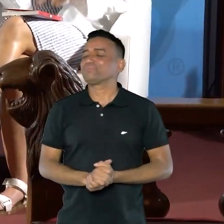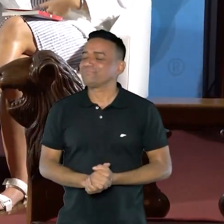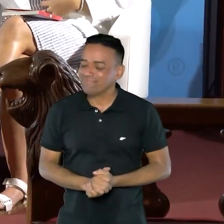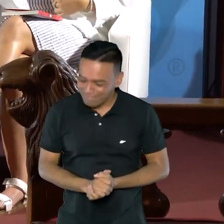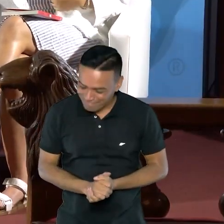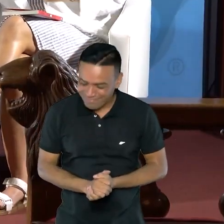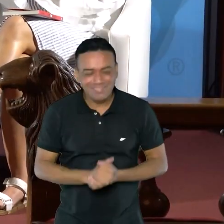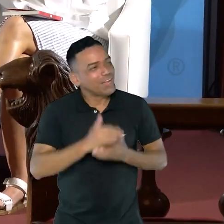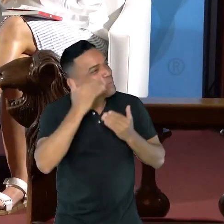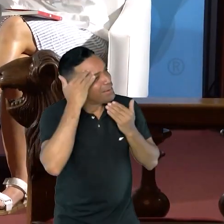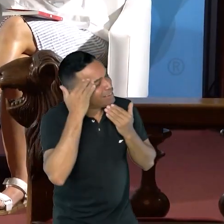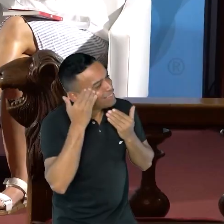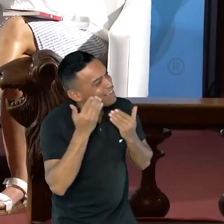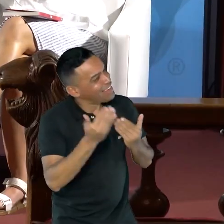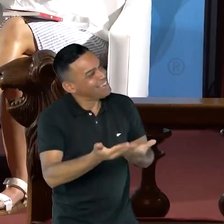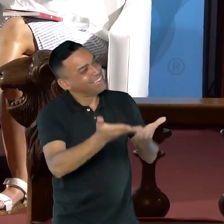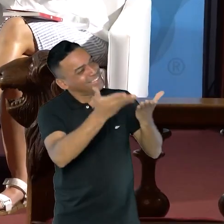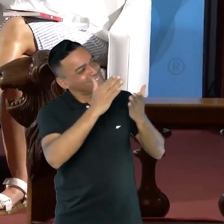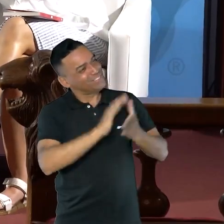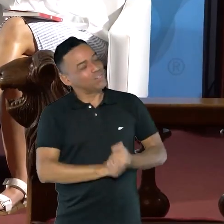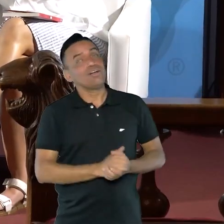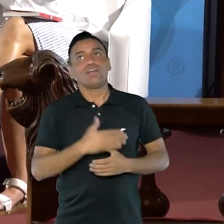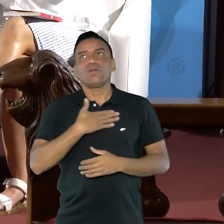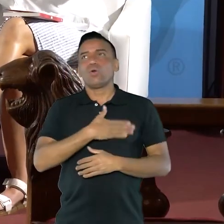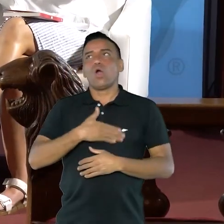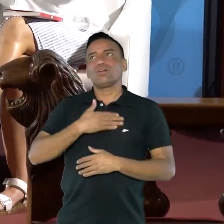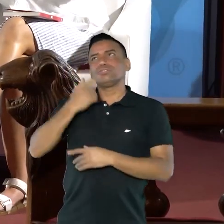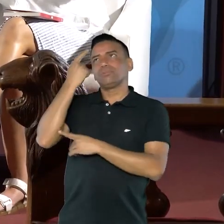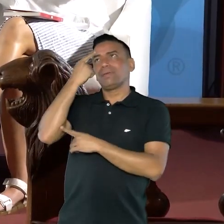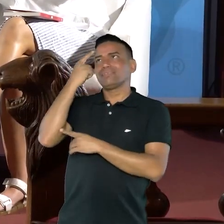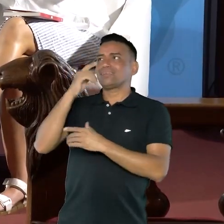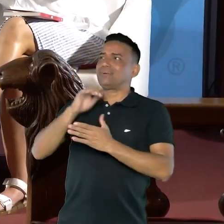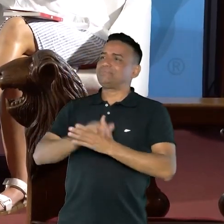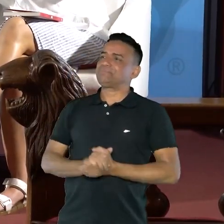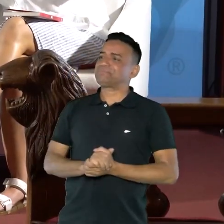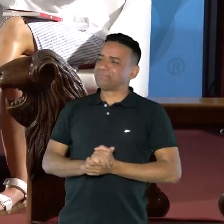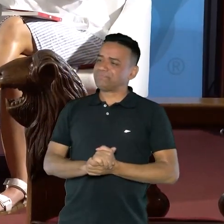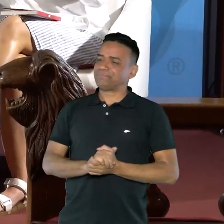Agradeço. Eu gosto de pensar que